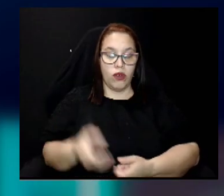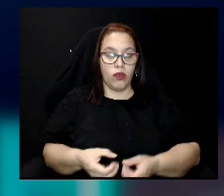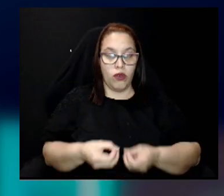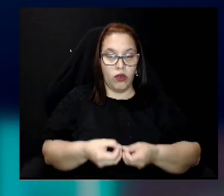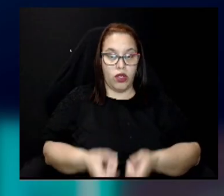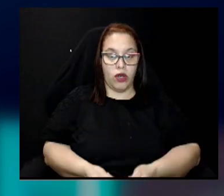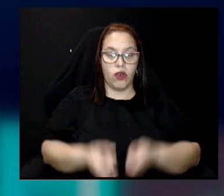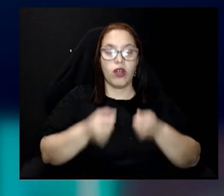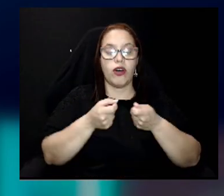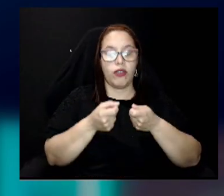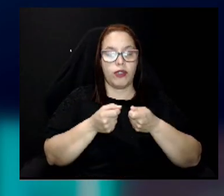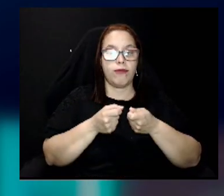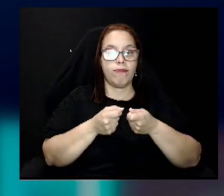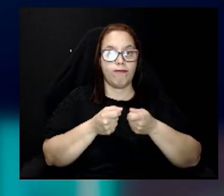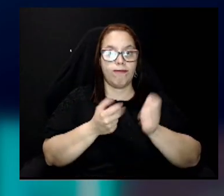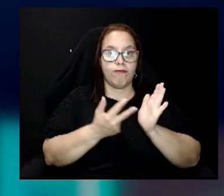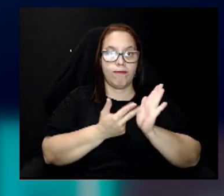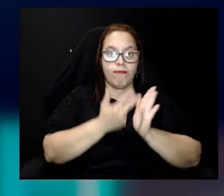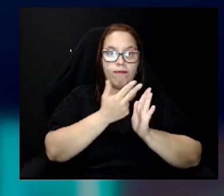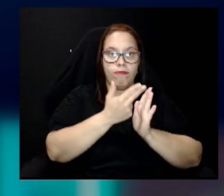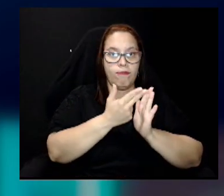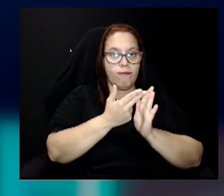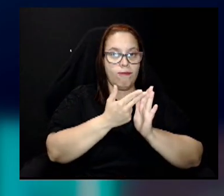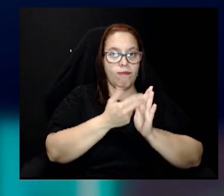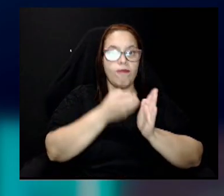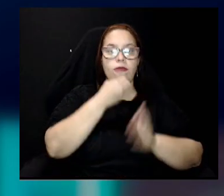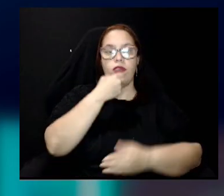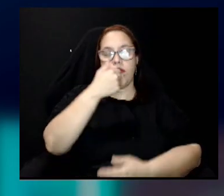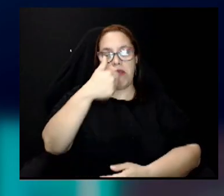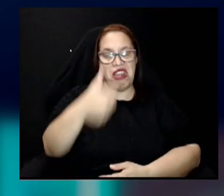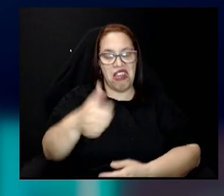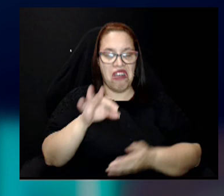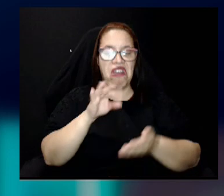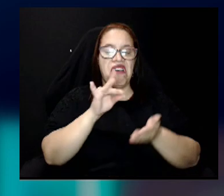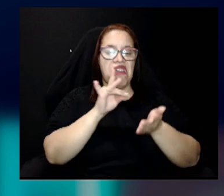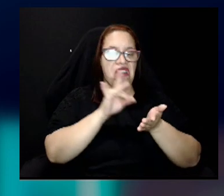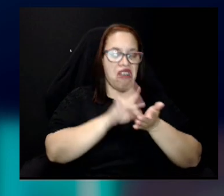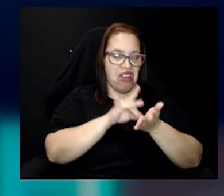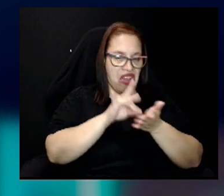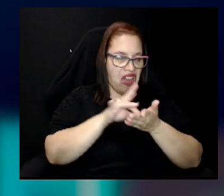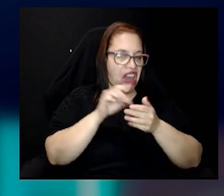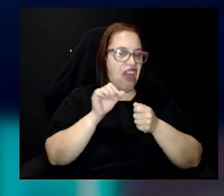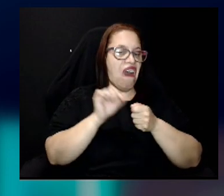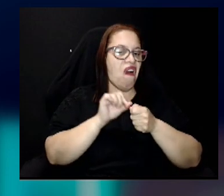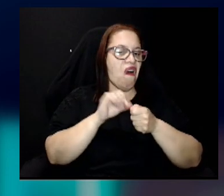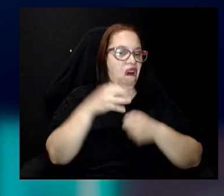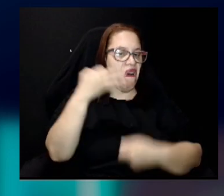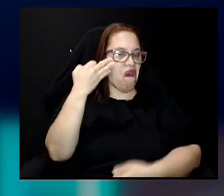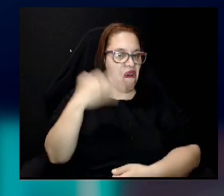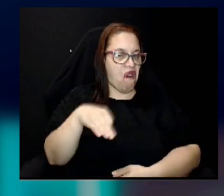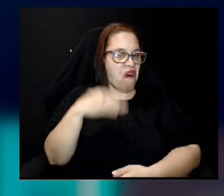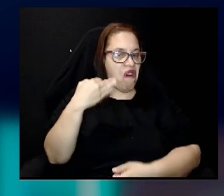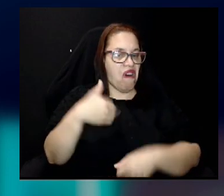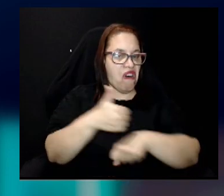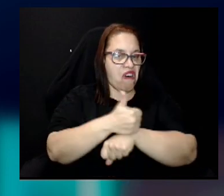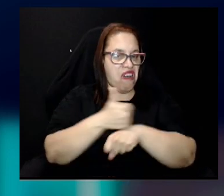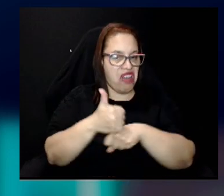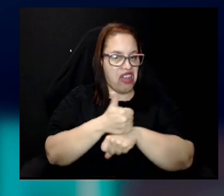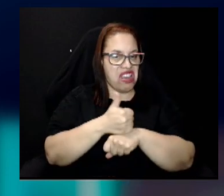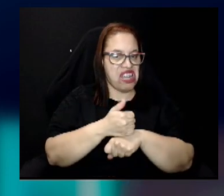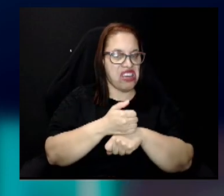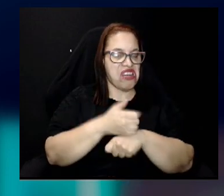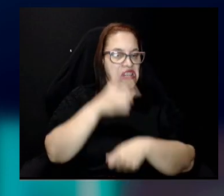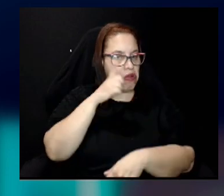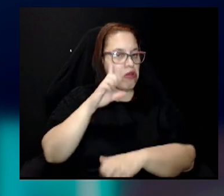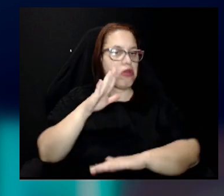uma cirurgia máxima, bem executada, por um profissional de expertise, num centro capaz de tratar, né, o